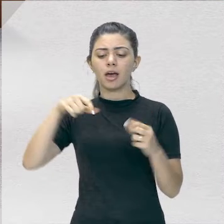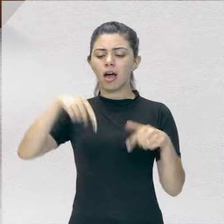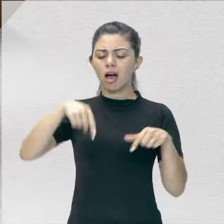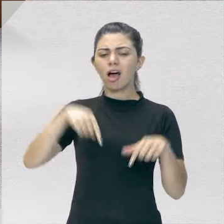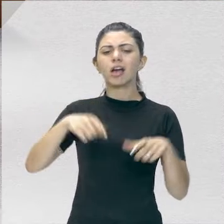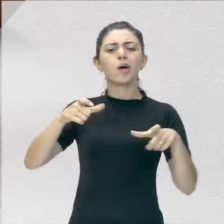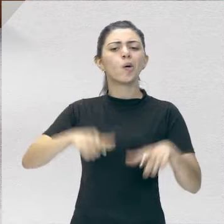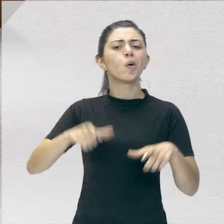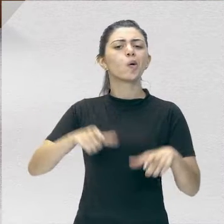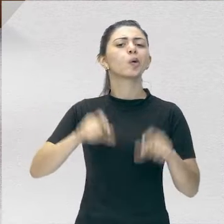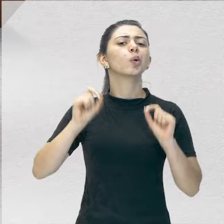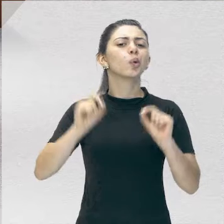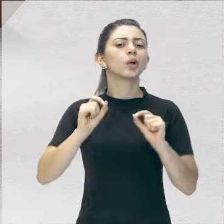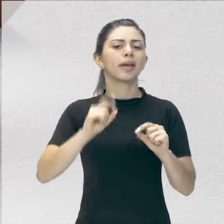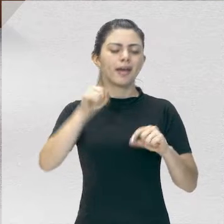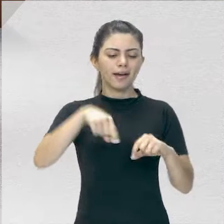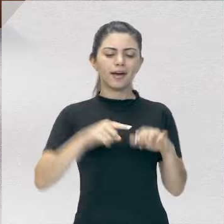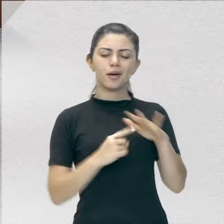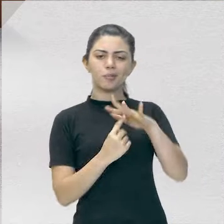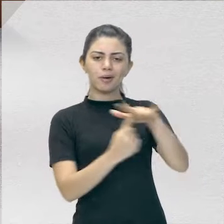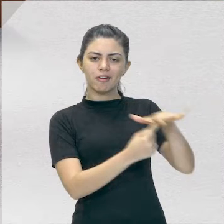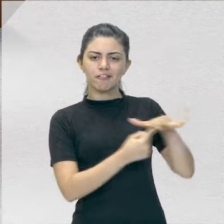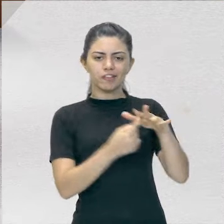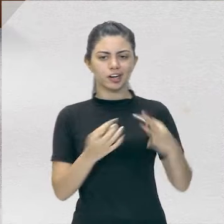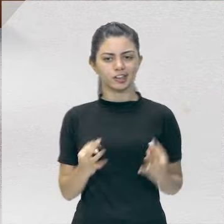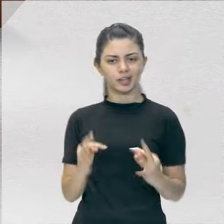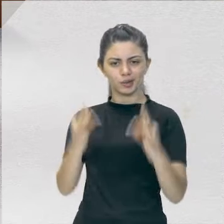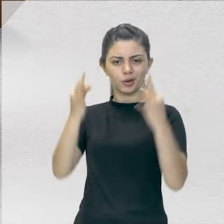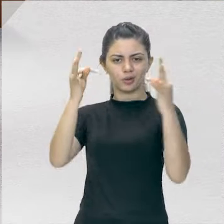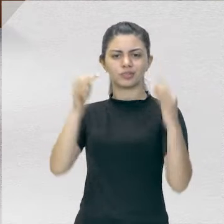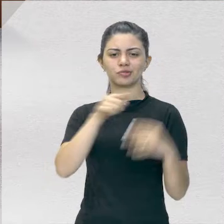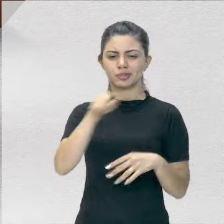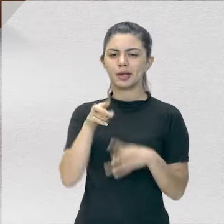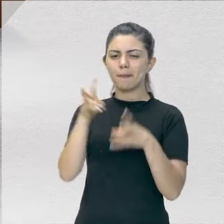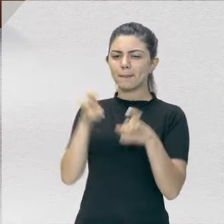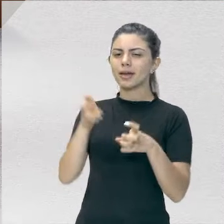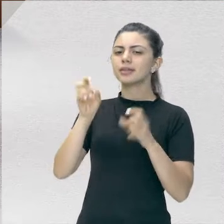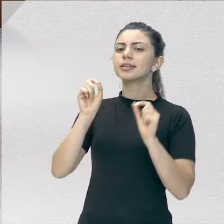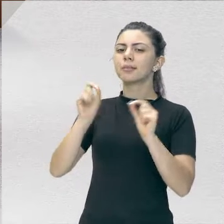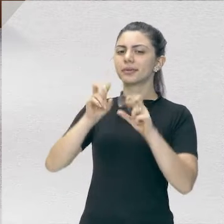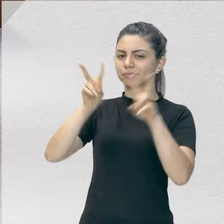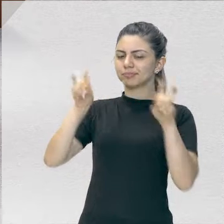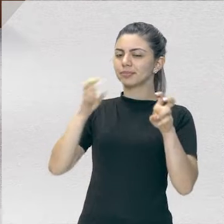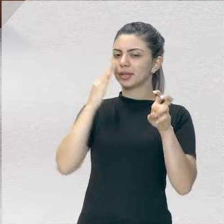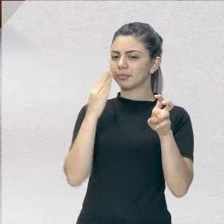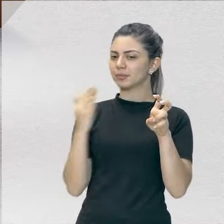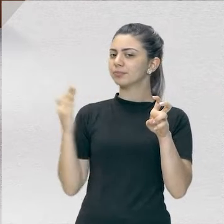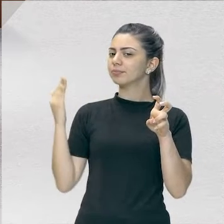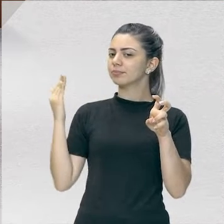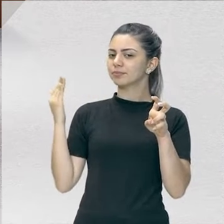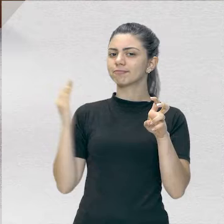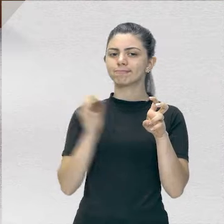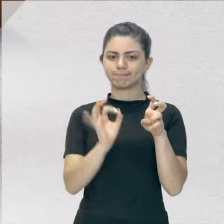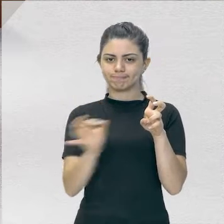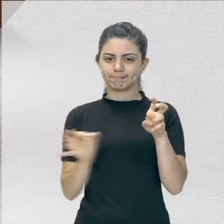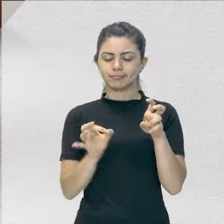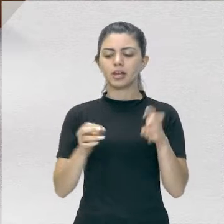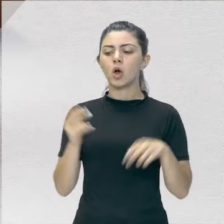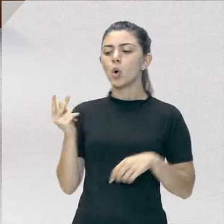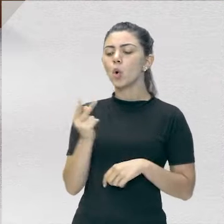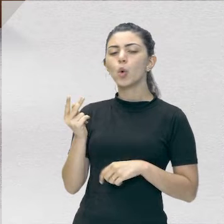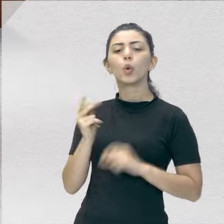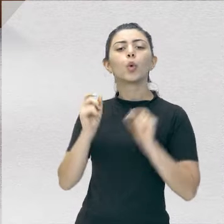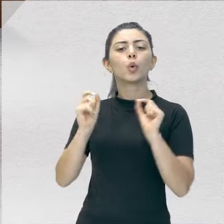fair, uma feira tecnológica, como vocês podem observar ali o título da feira, certo? Eles vieram visitar